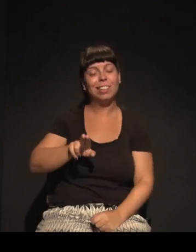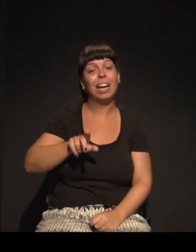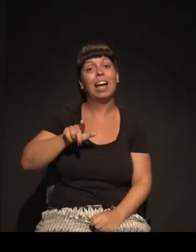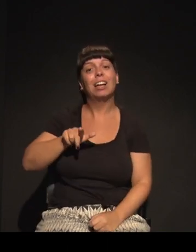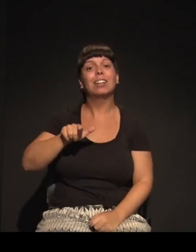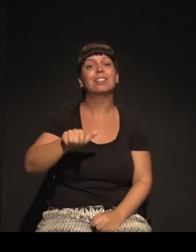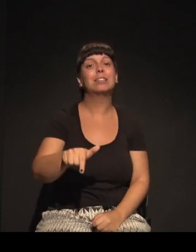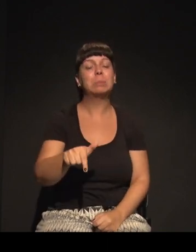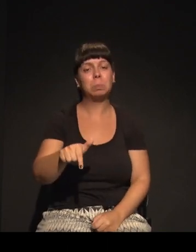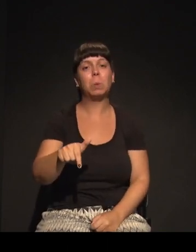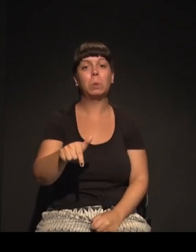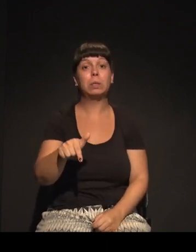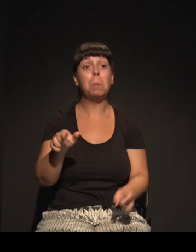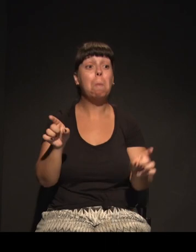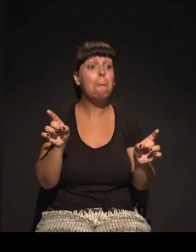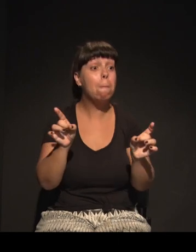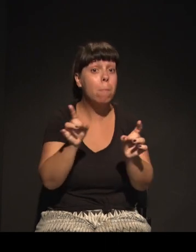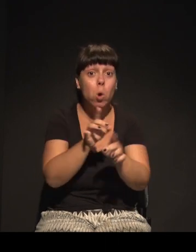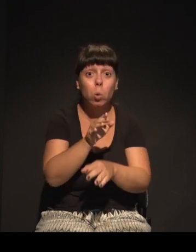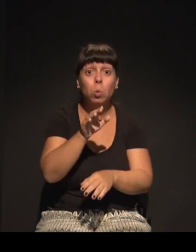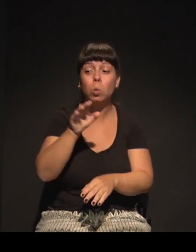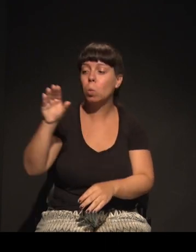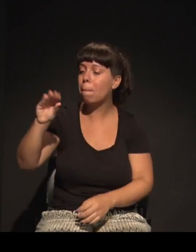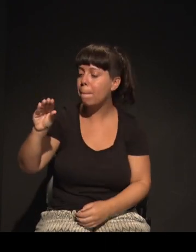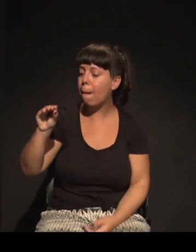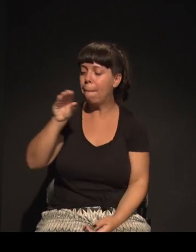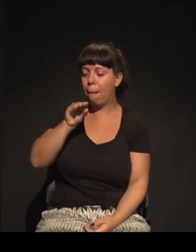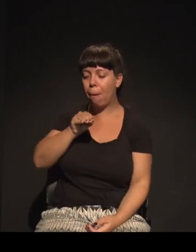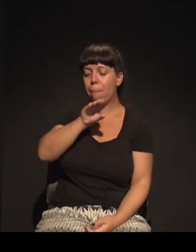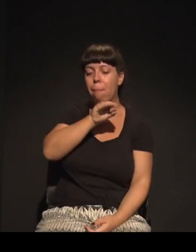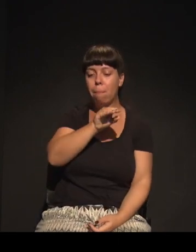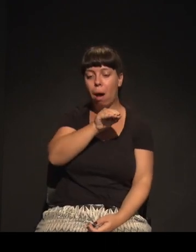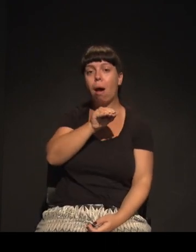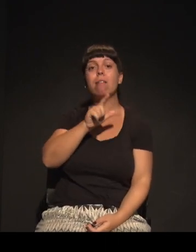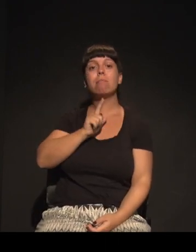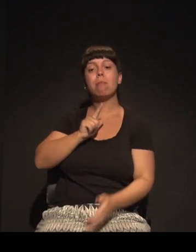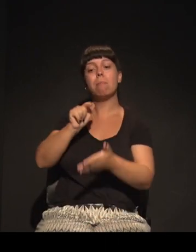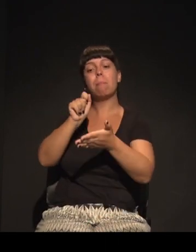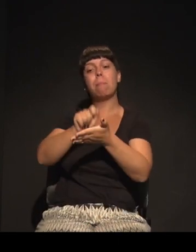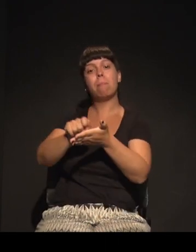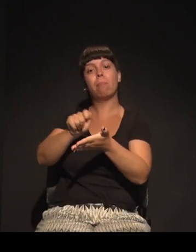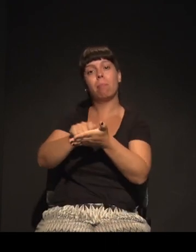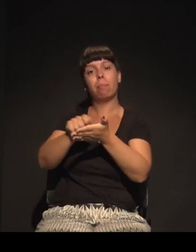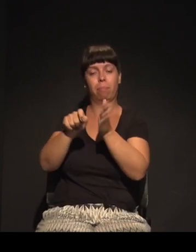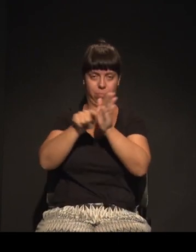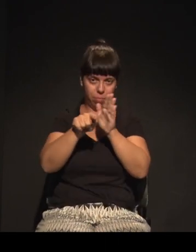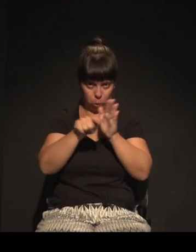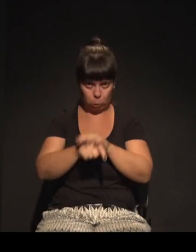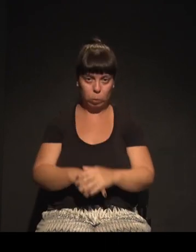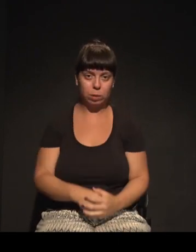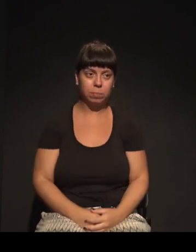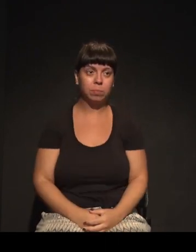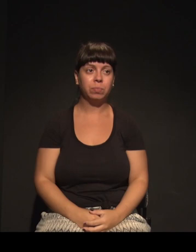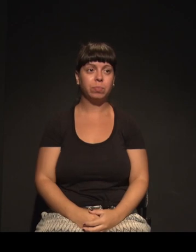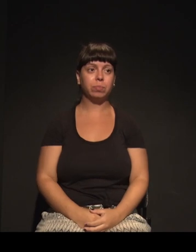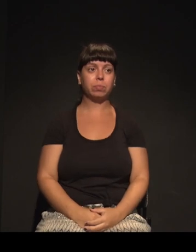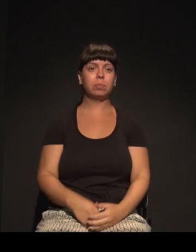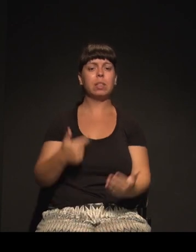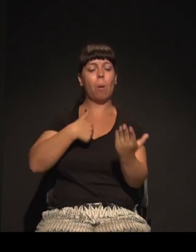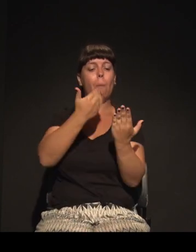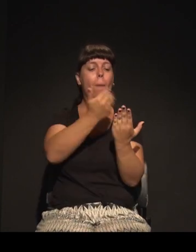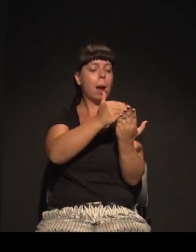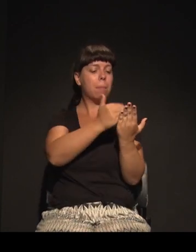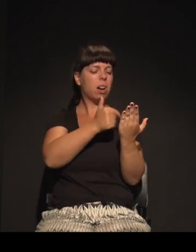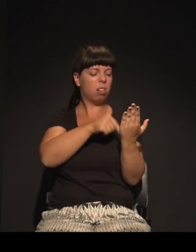para as perguntas que essas perguntas que vão ser escritas tá certo então eu vou seguir a ordem que está no